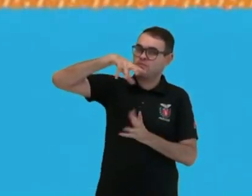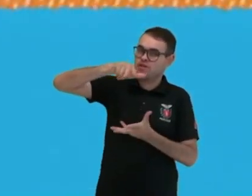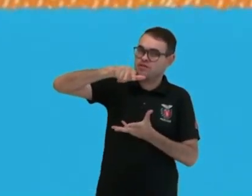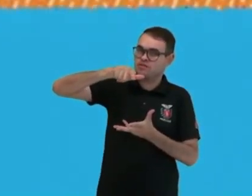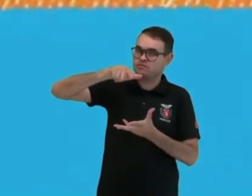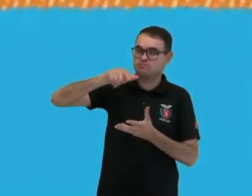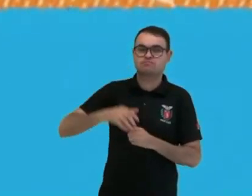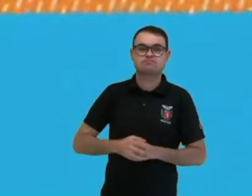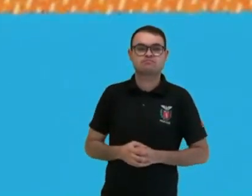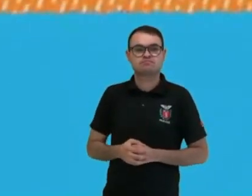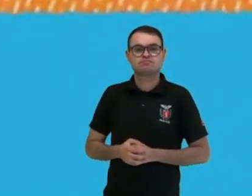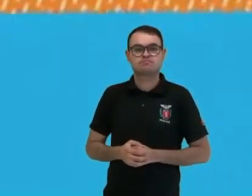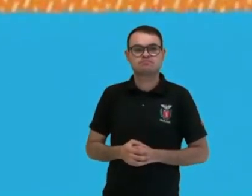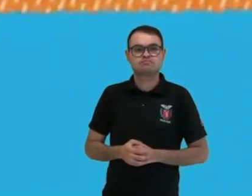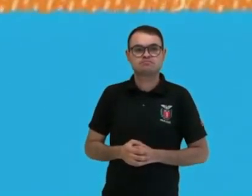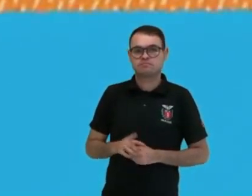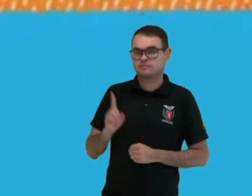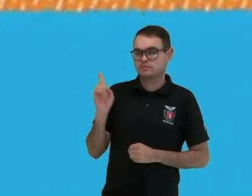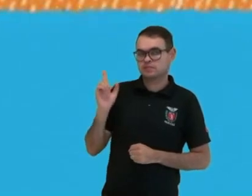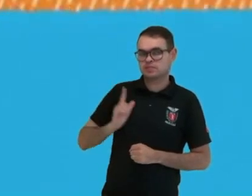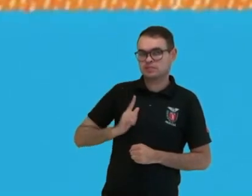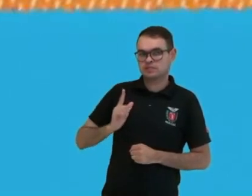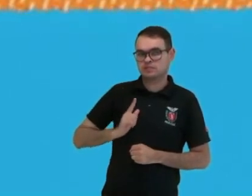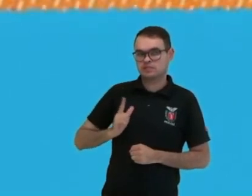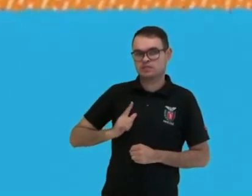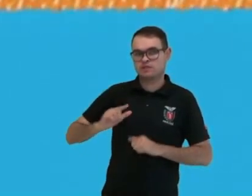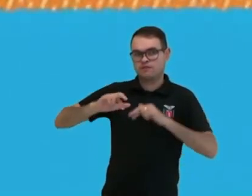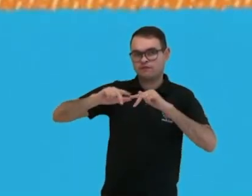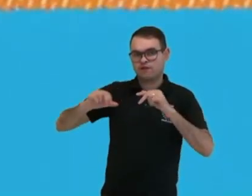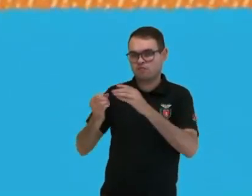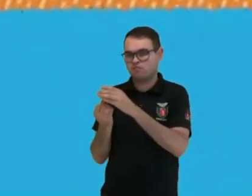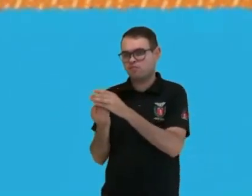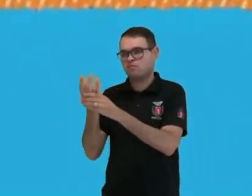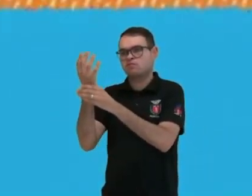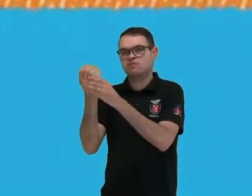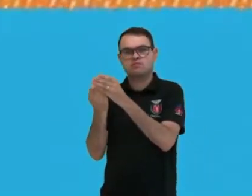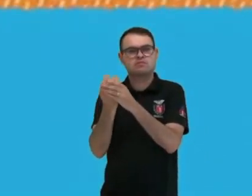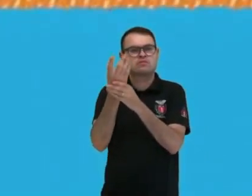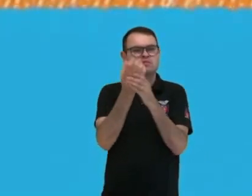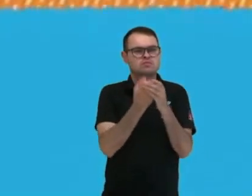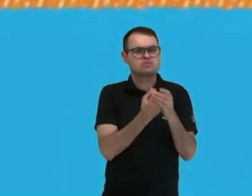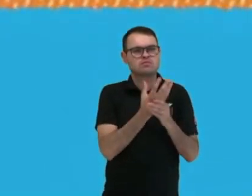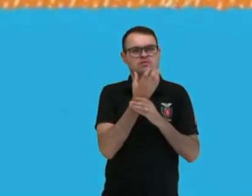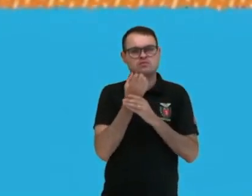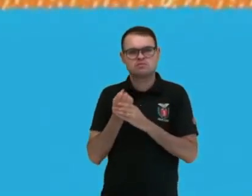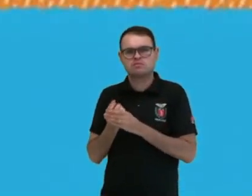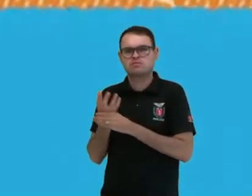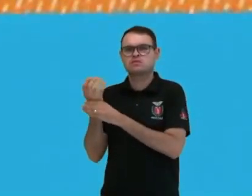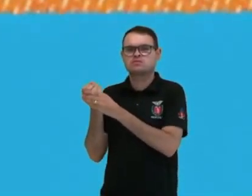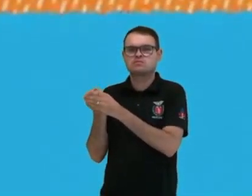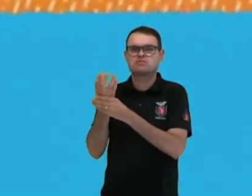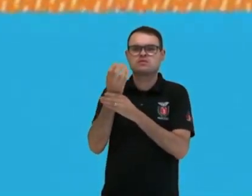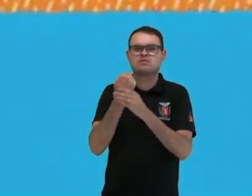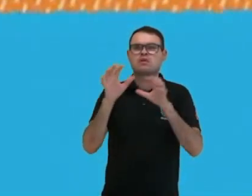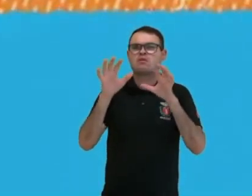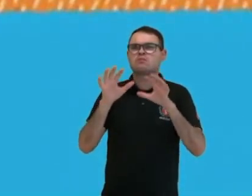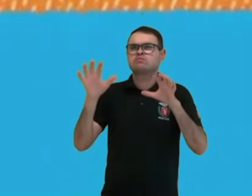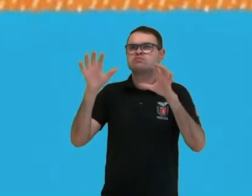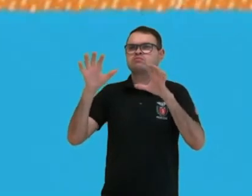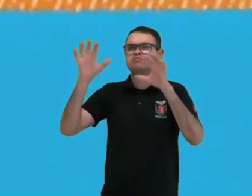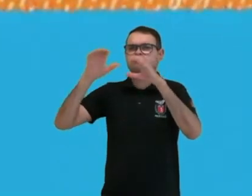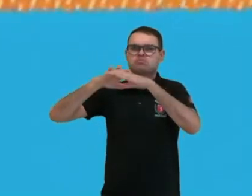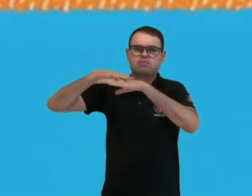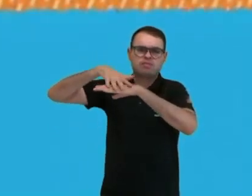Terra primitiva. Nós tínhamos então vários vulcões entrando em erupção, liberando gases e a lava